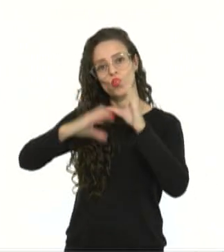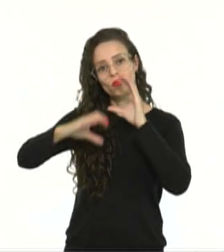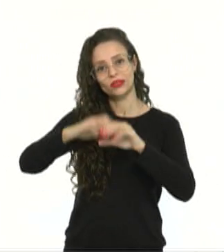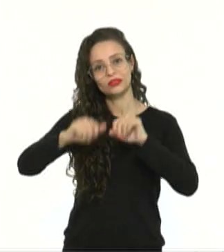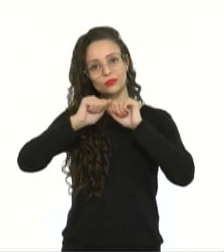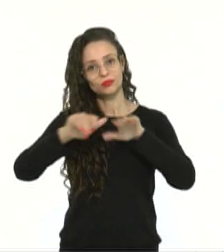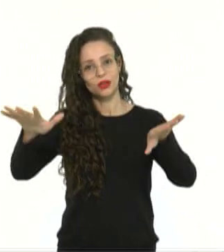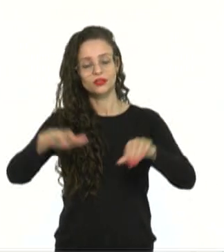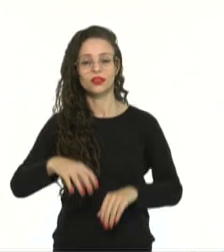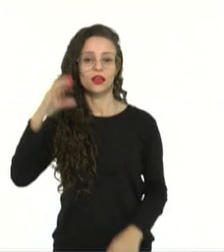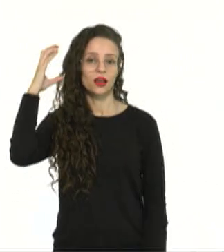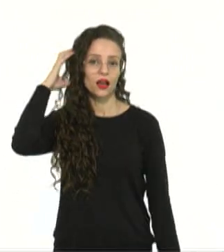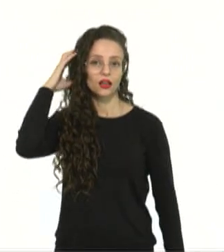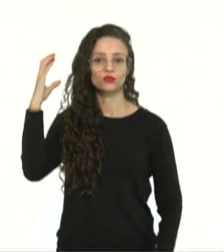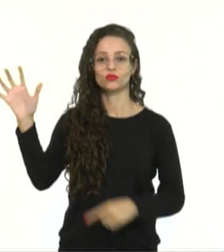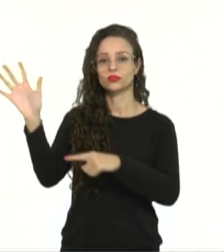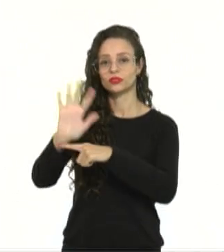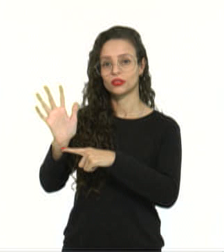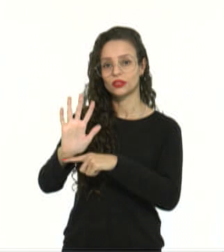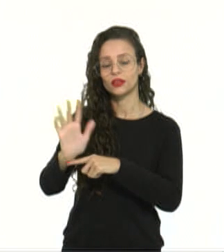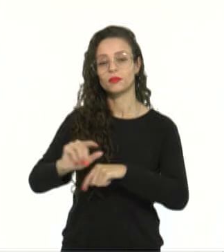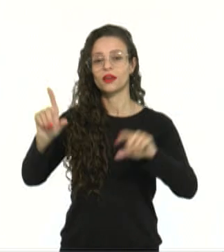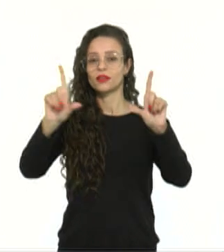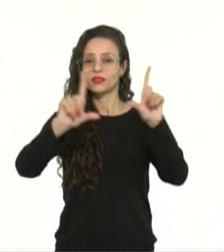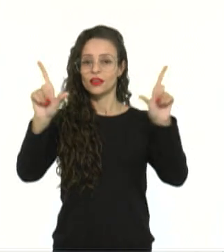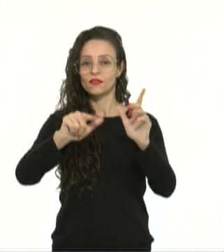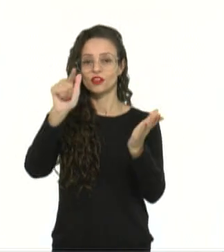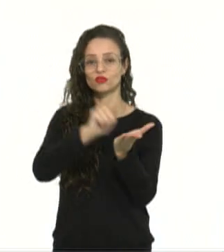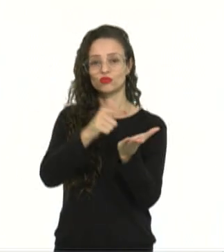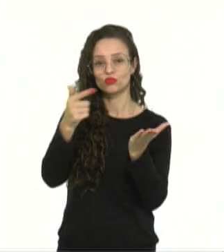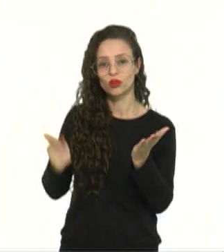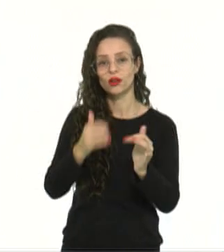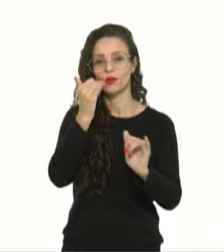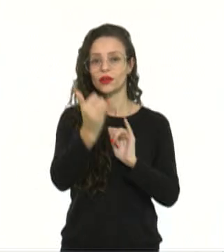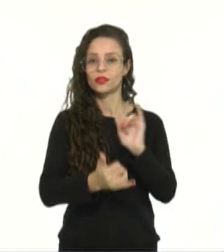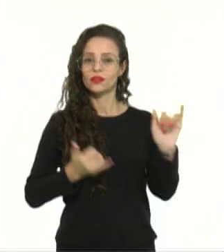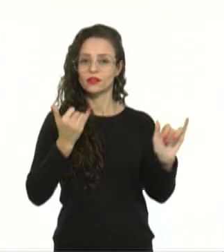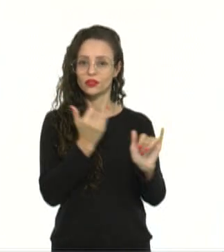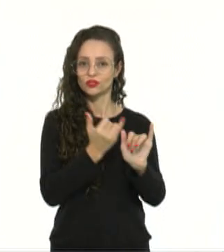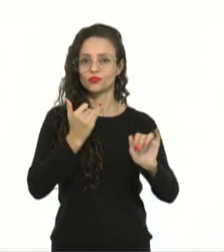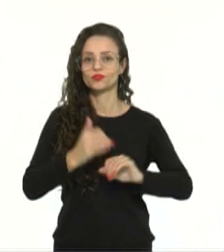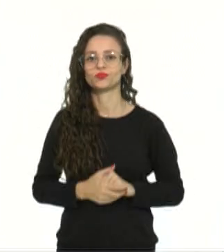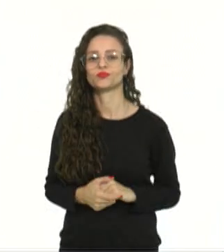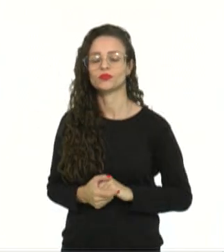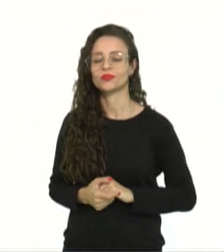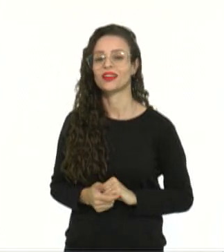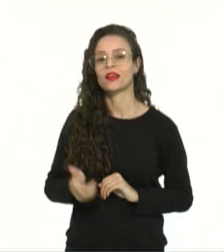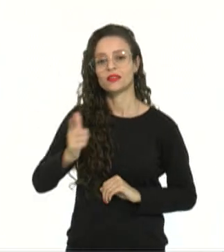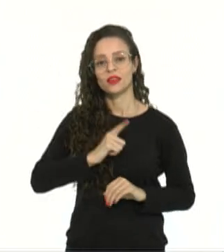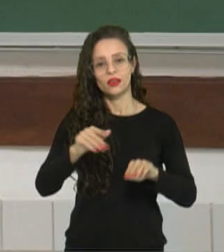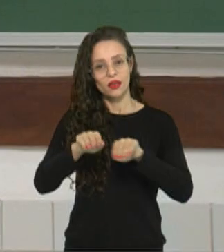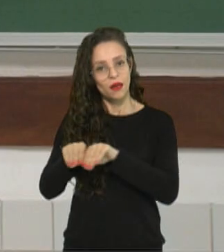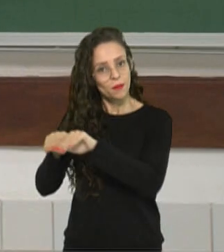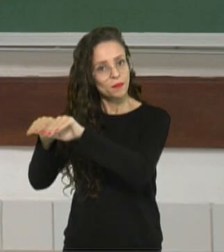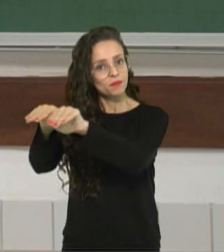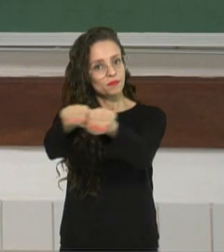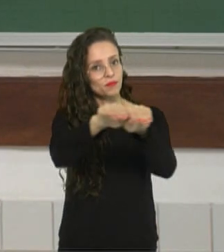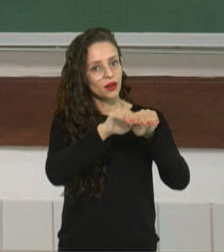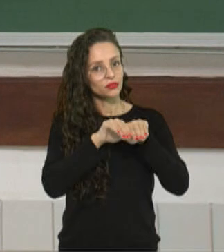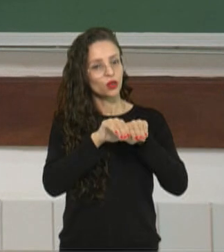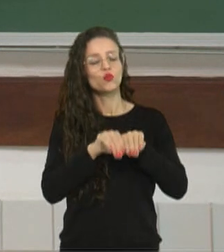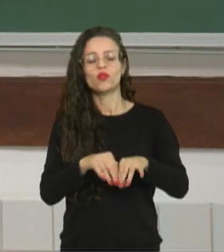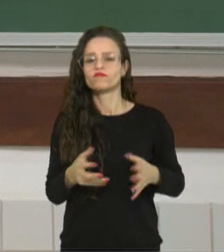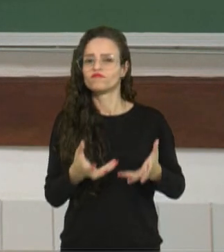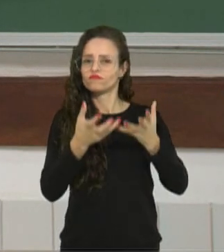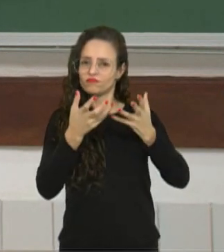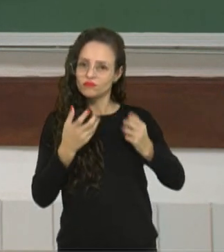massa. Rádio, cinema, TV, jornais, internet. Então, existem padrões que são